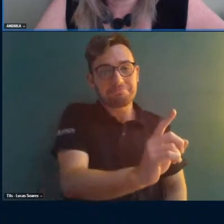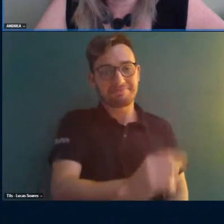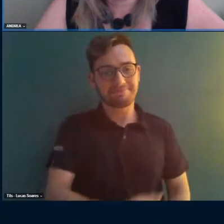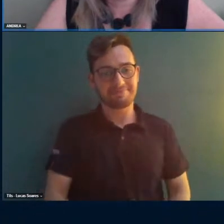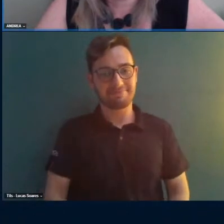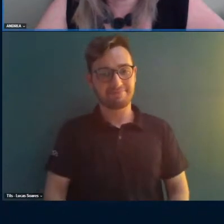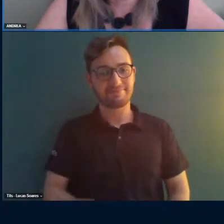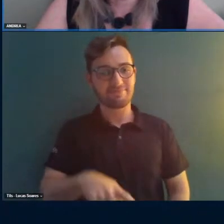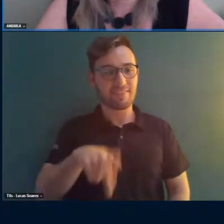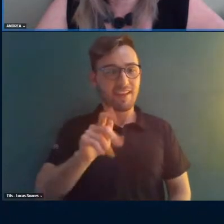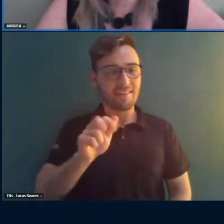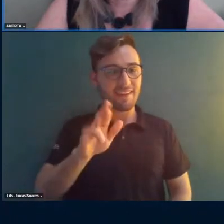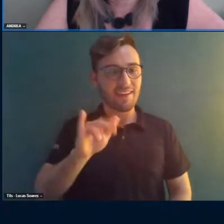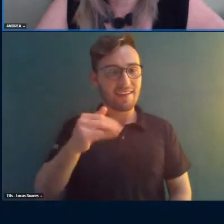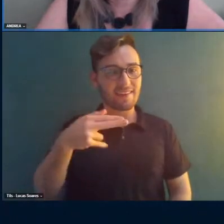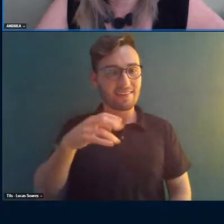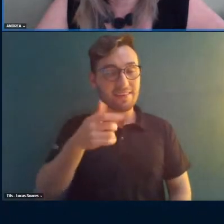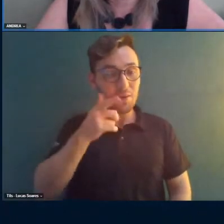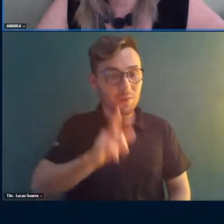Karine, consegue se conectar?